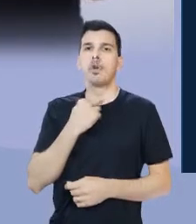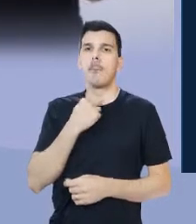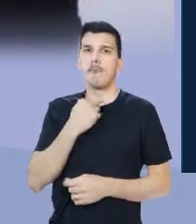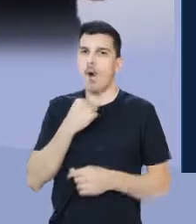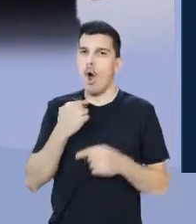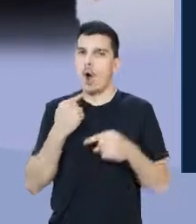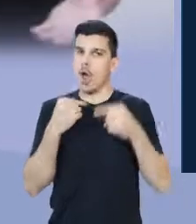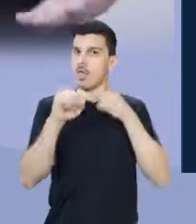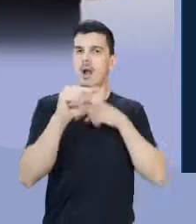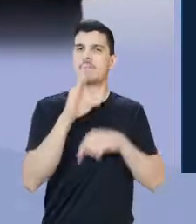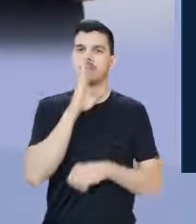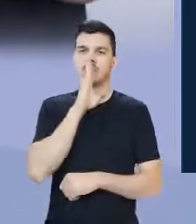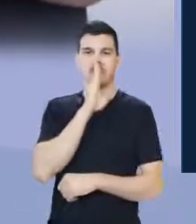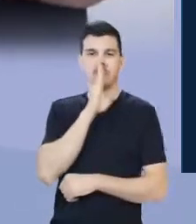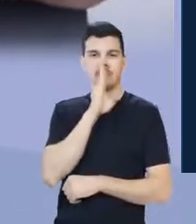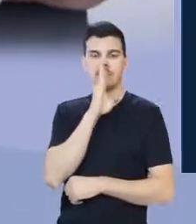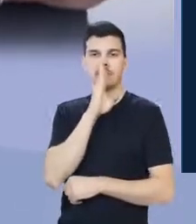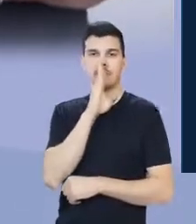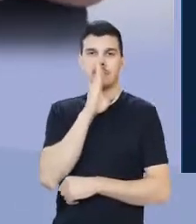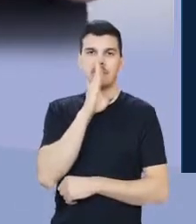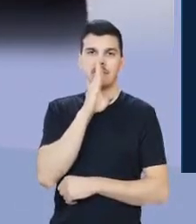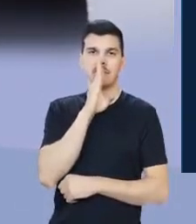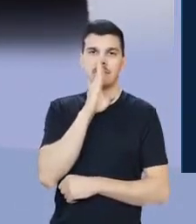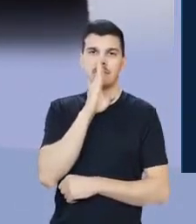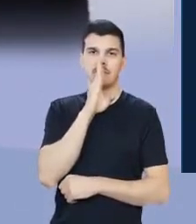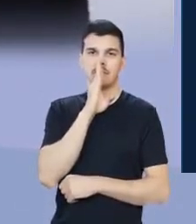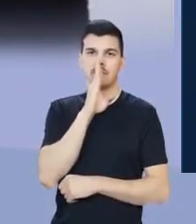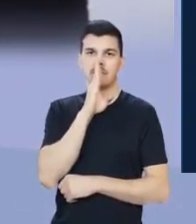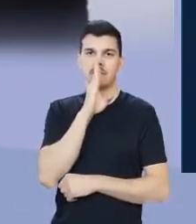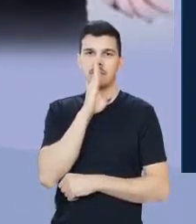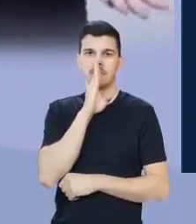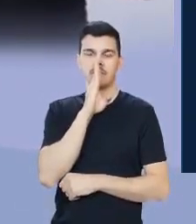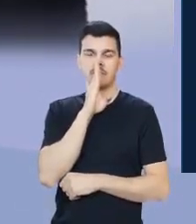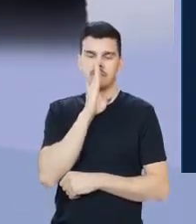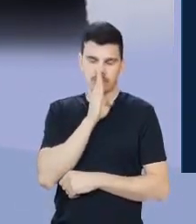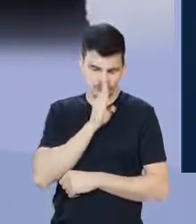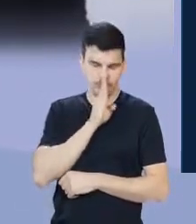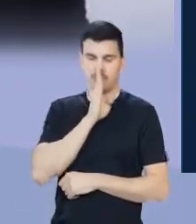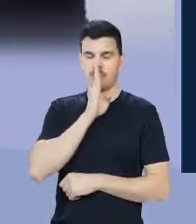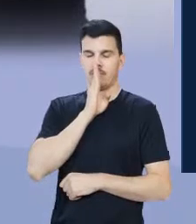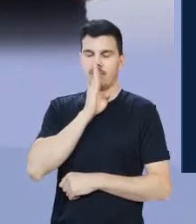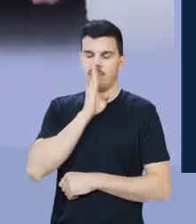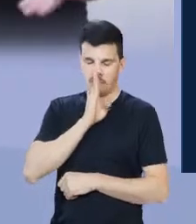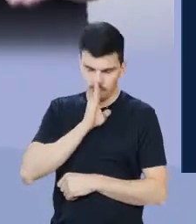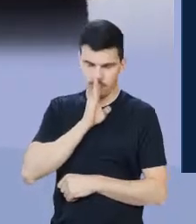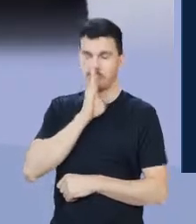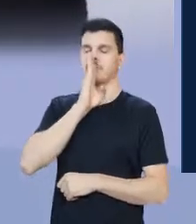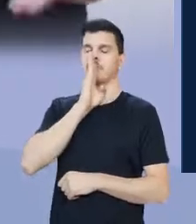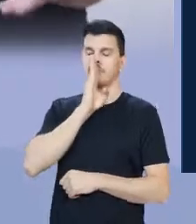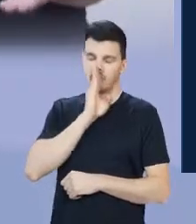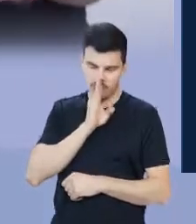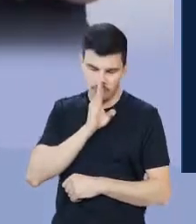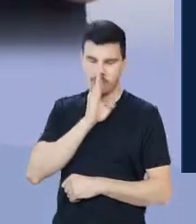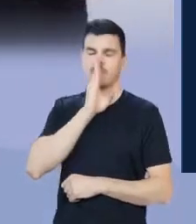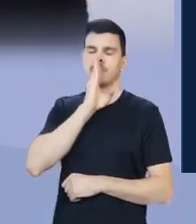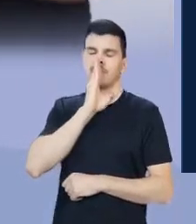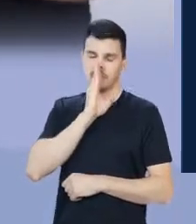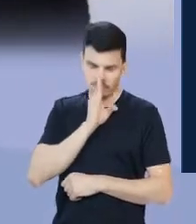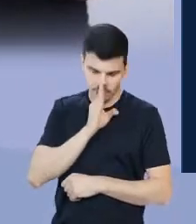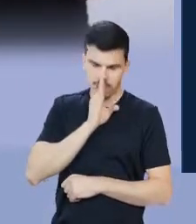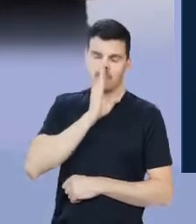podiam subverter esse sistema. Elas não podiam deixar de aceitar tudo